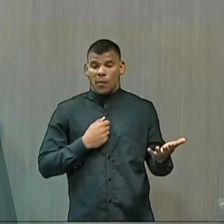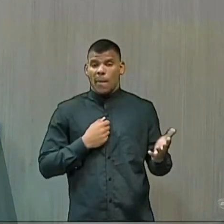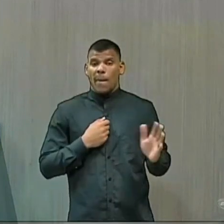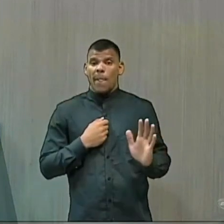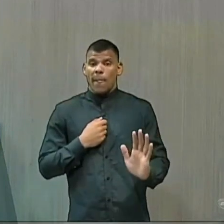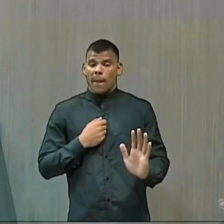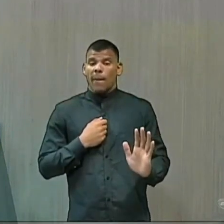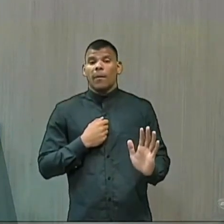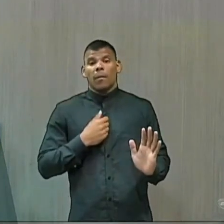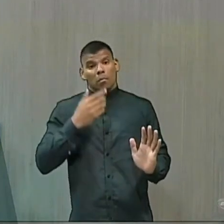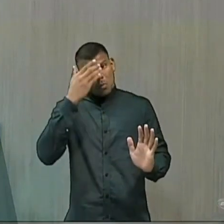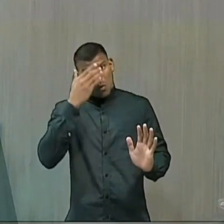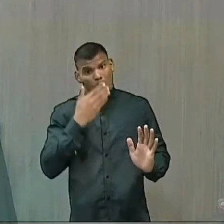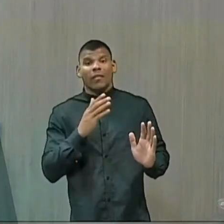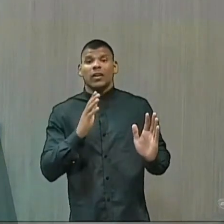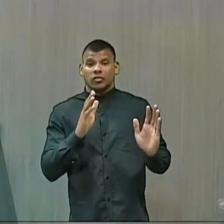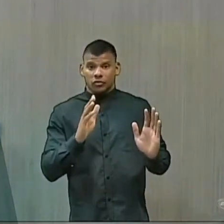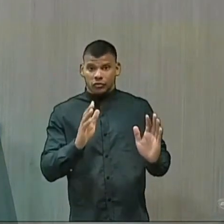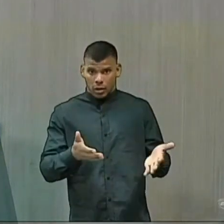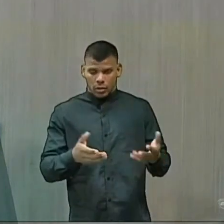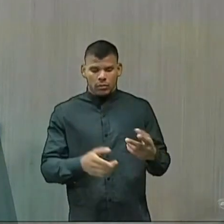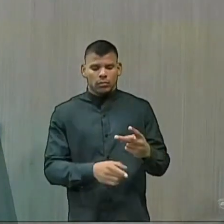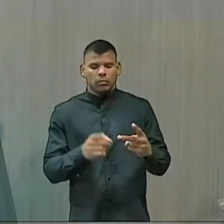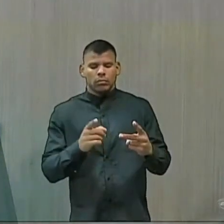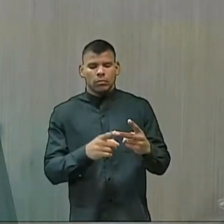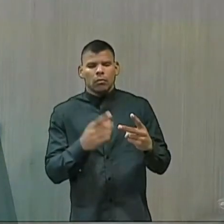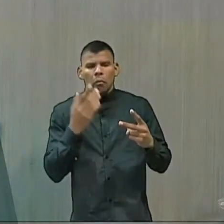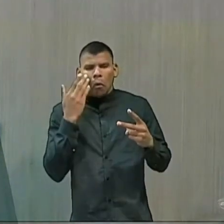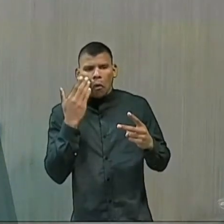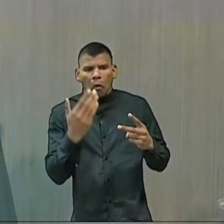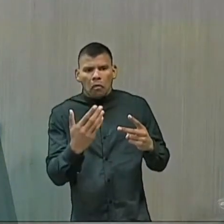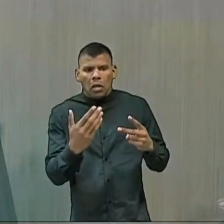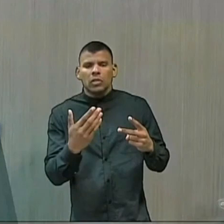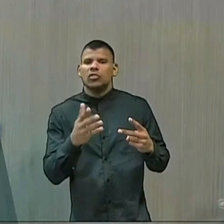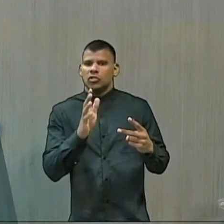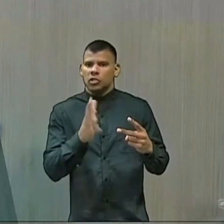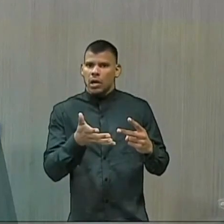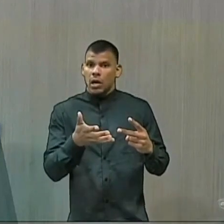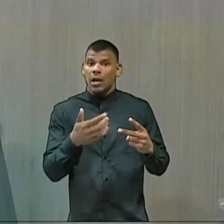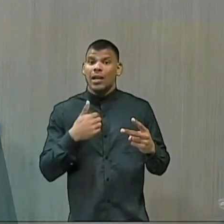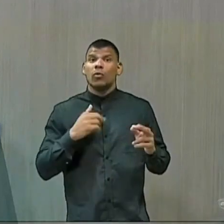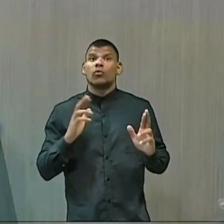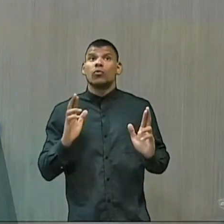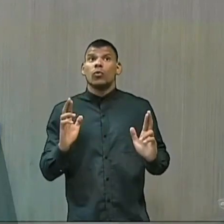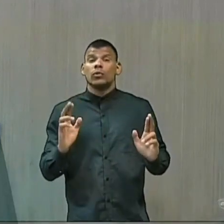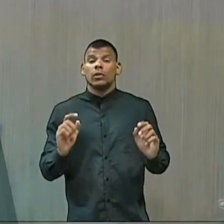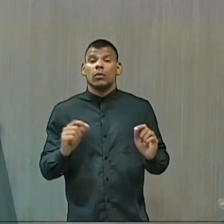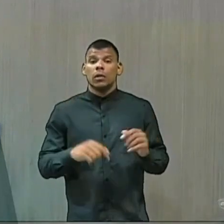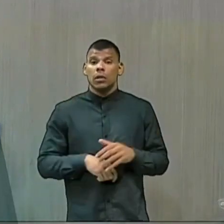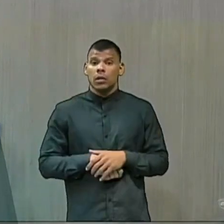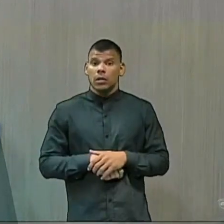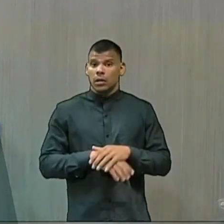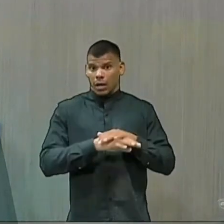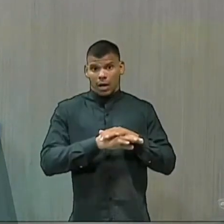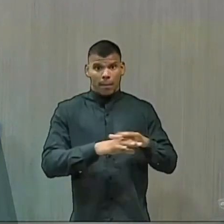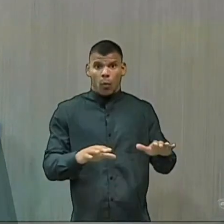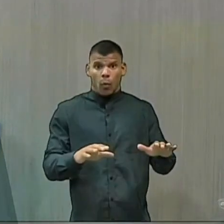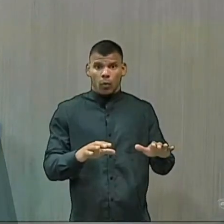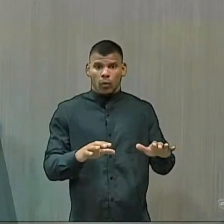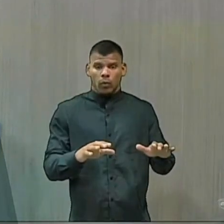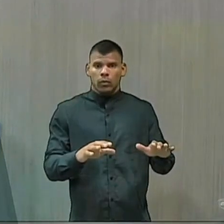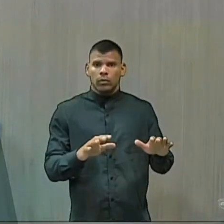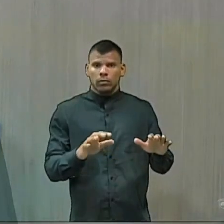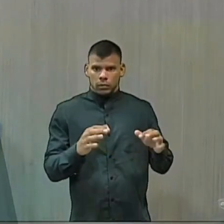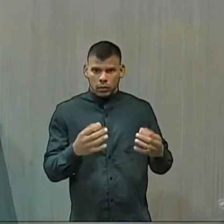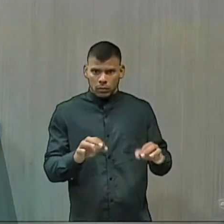existência dessa tortura institucionalizada, que isso fosse superado. De 2019 para cá, foram inúmeras